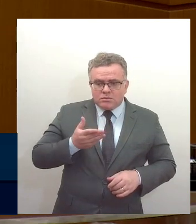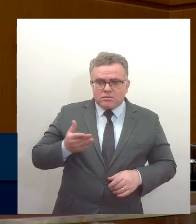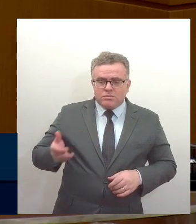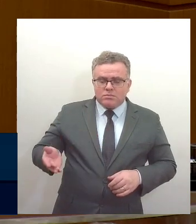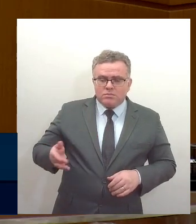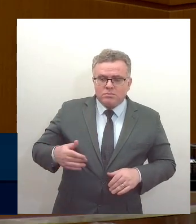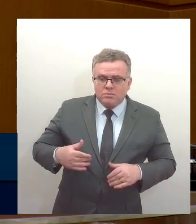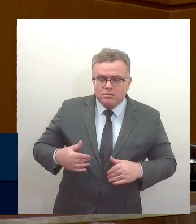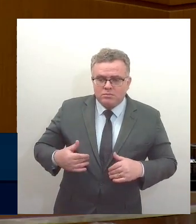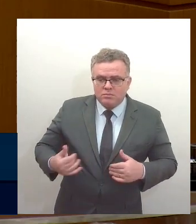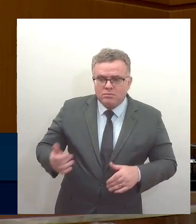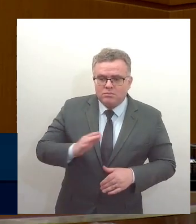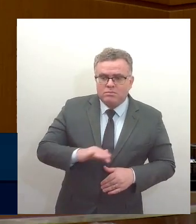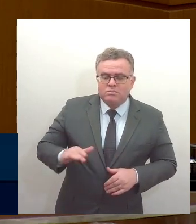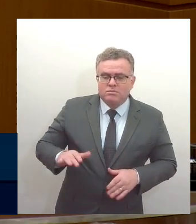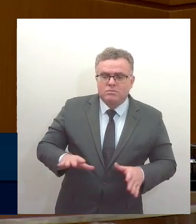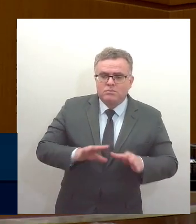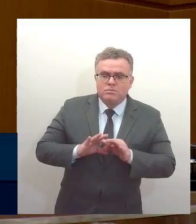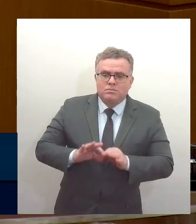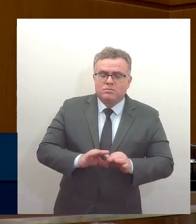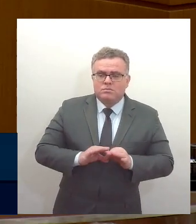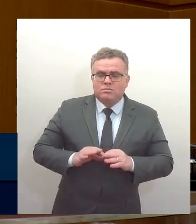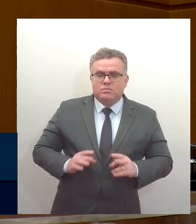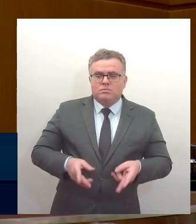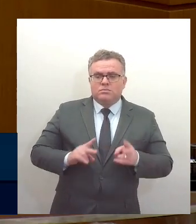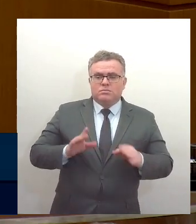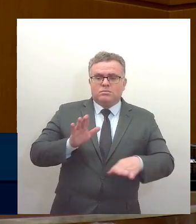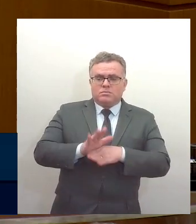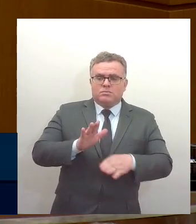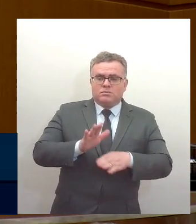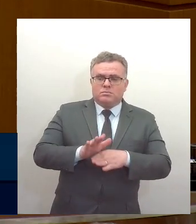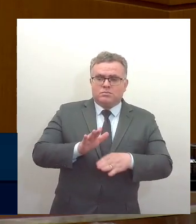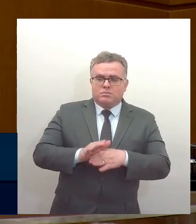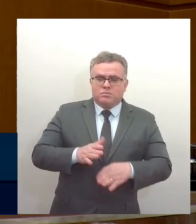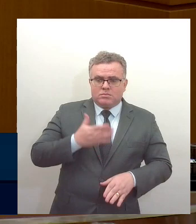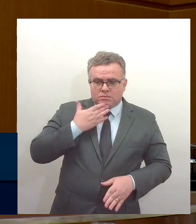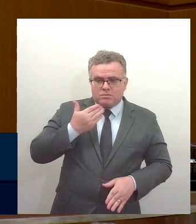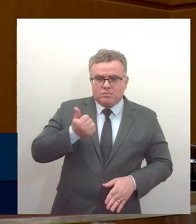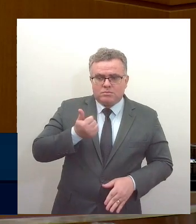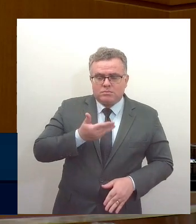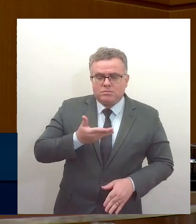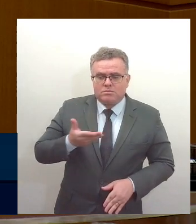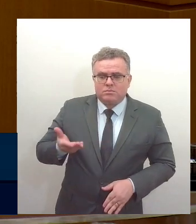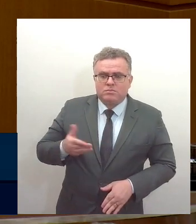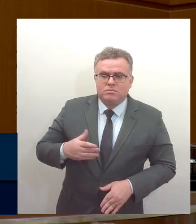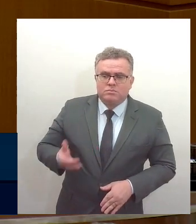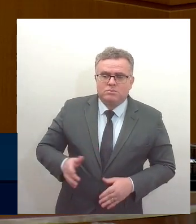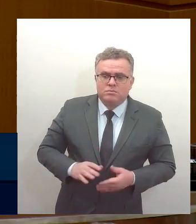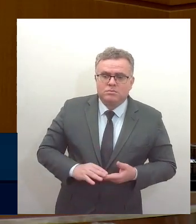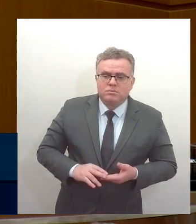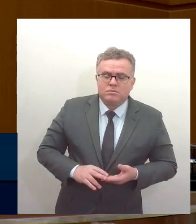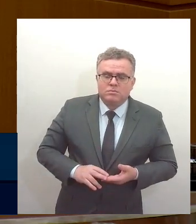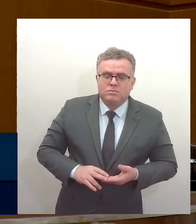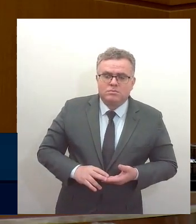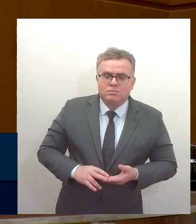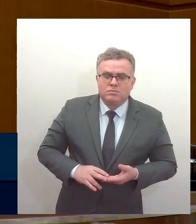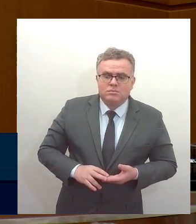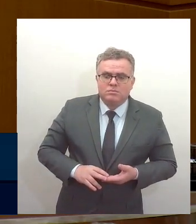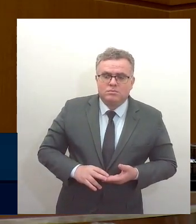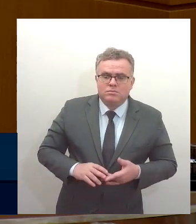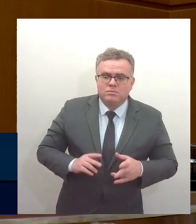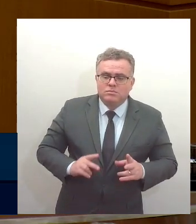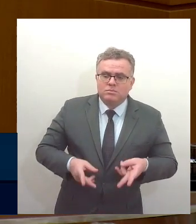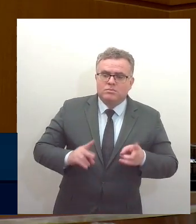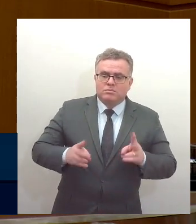estar ajudando a melhorar essa situação. E ele me passou que não poderia, tal,